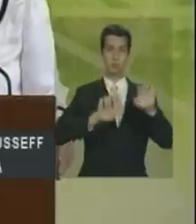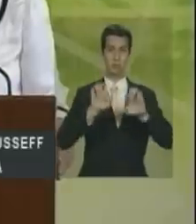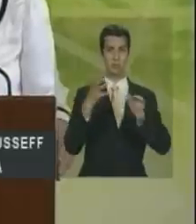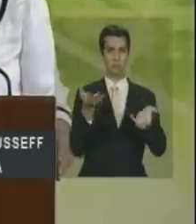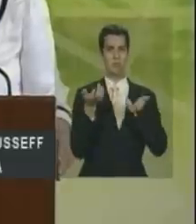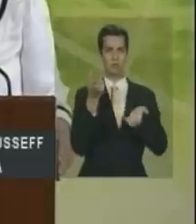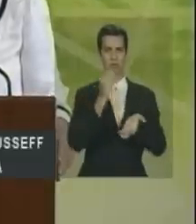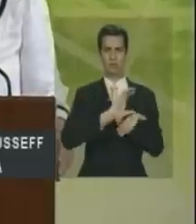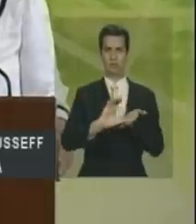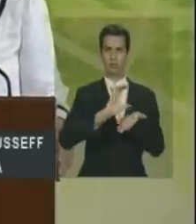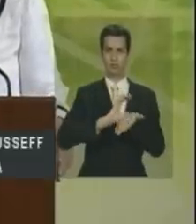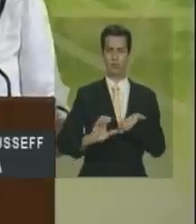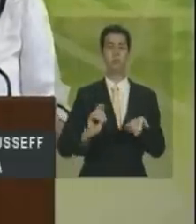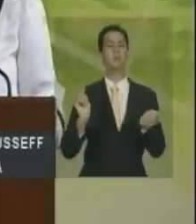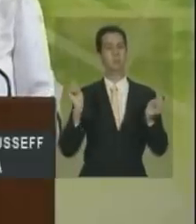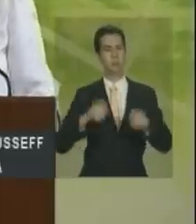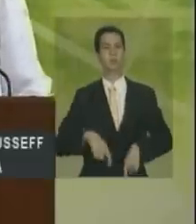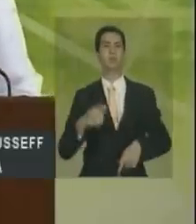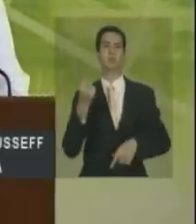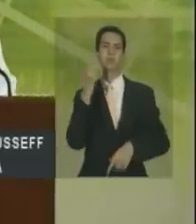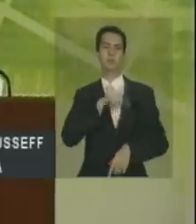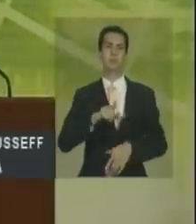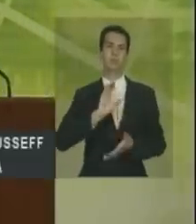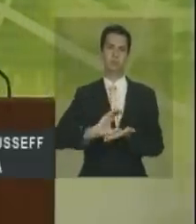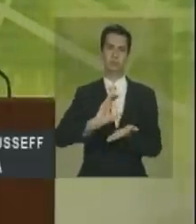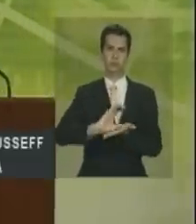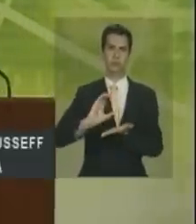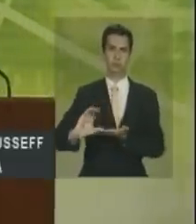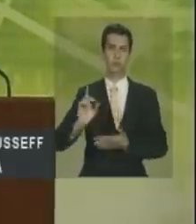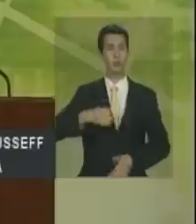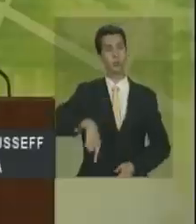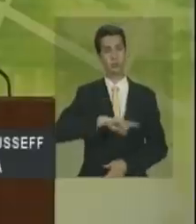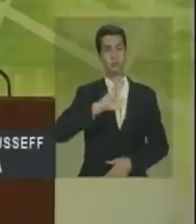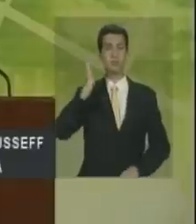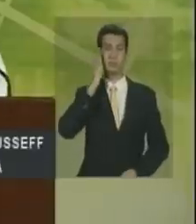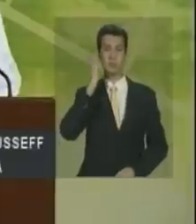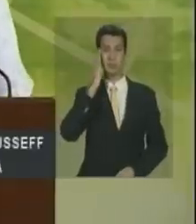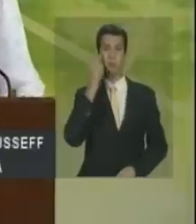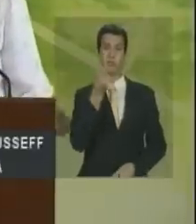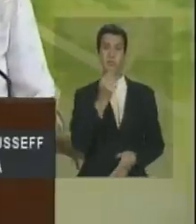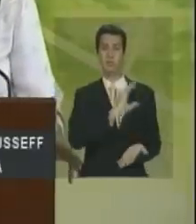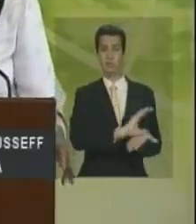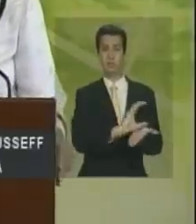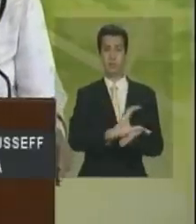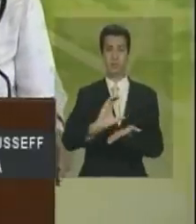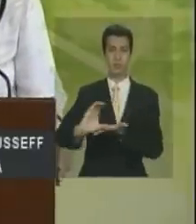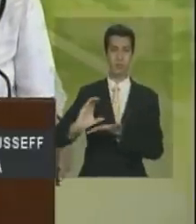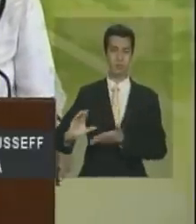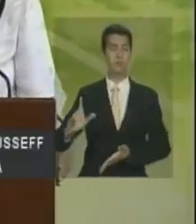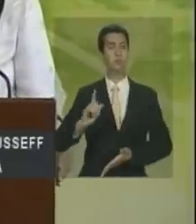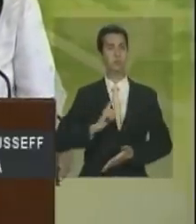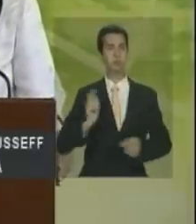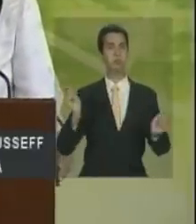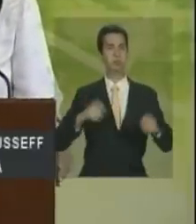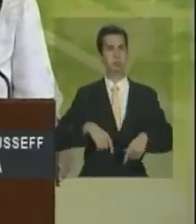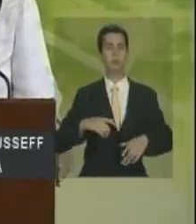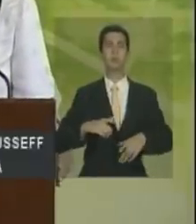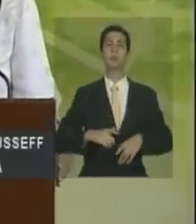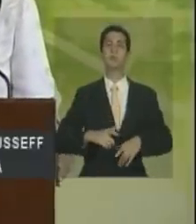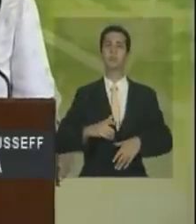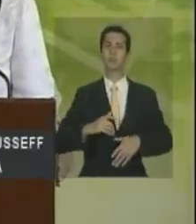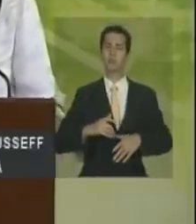investir. Sabemos que o investimento tem efeito multiplicador sobre